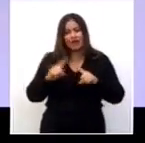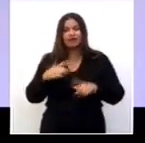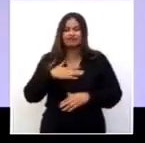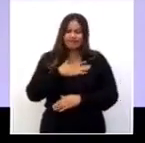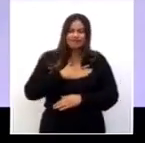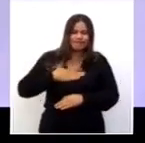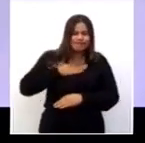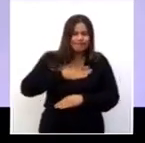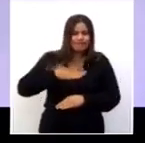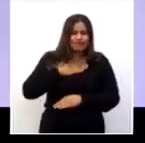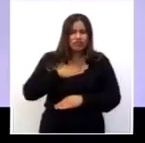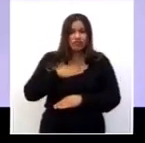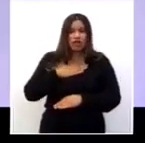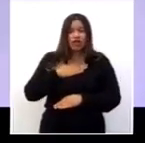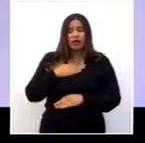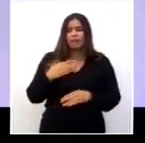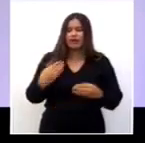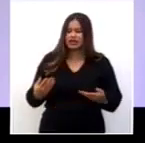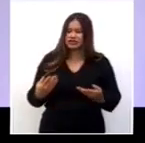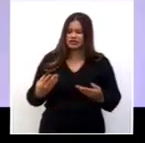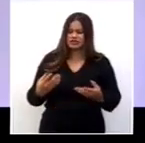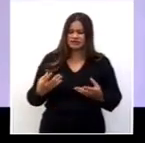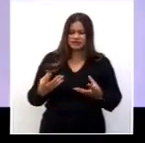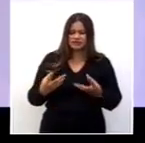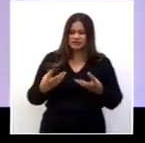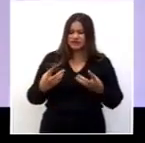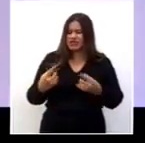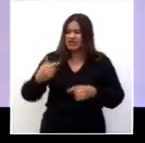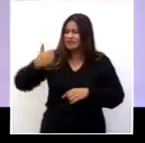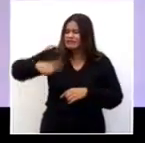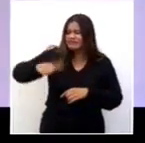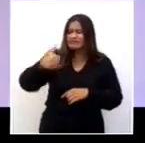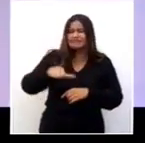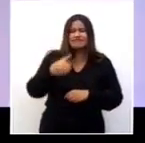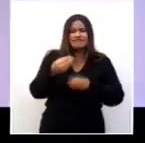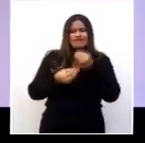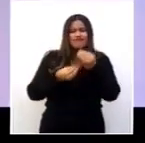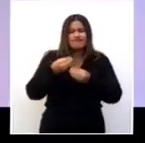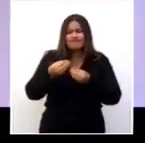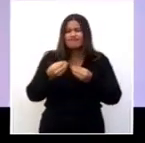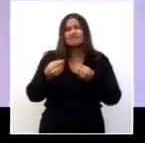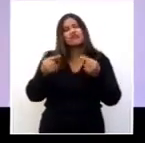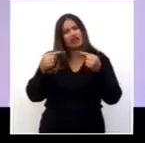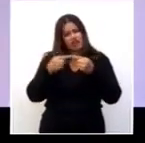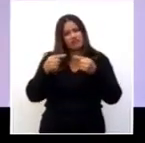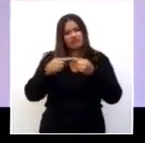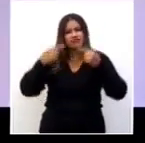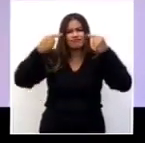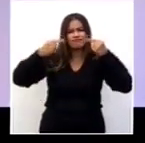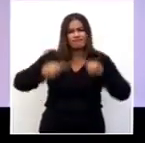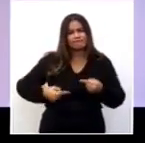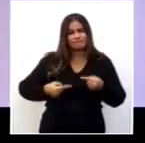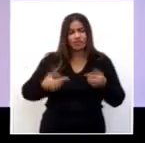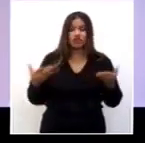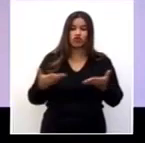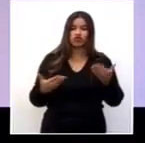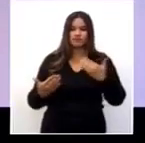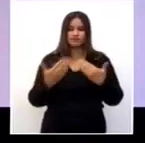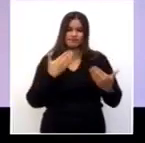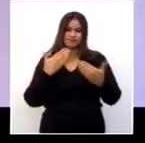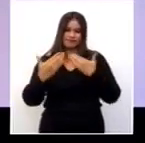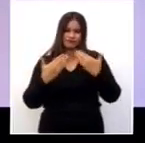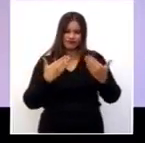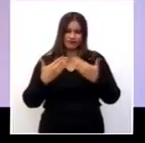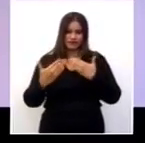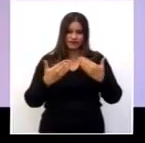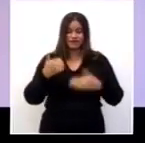viver a avaliação é que é o nosso grande desafio. E o que eu vou conversar hoje com vocês sobre avaliação, eu vou